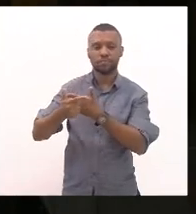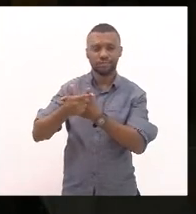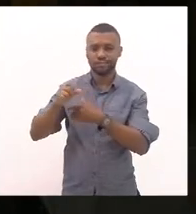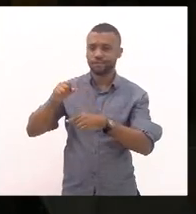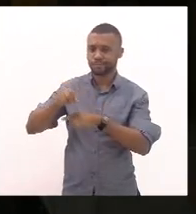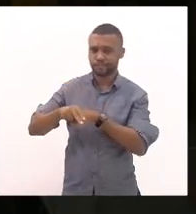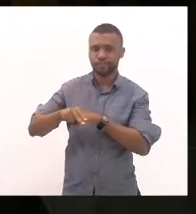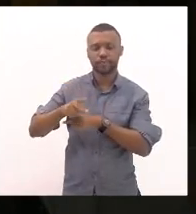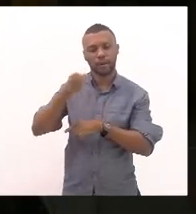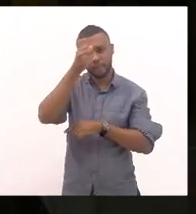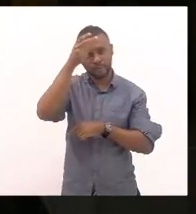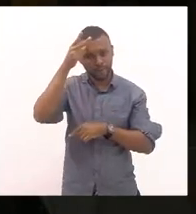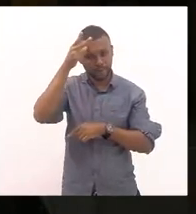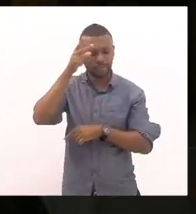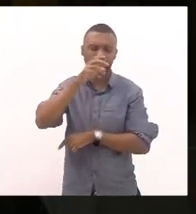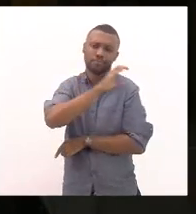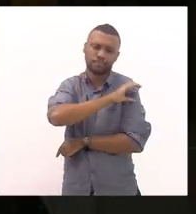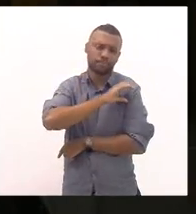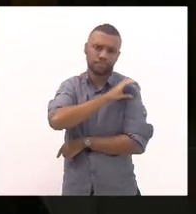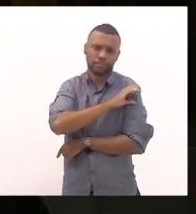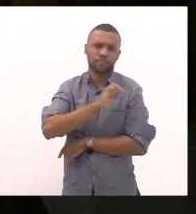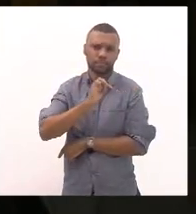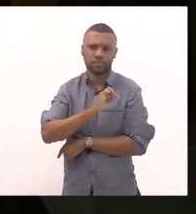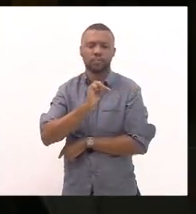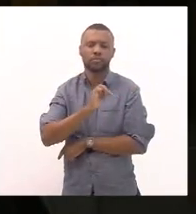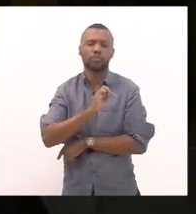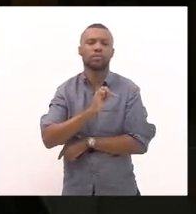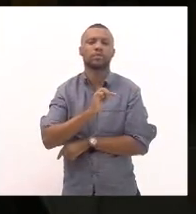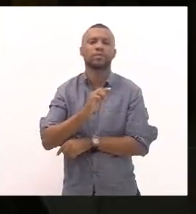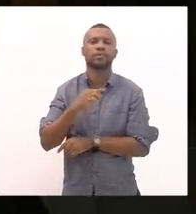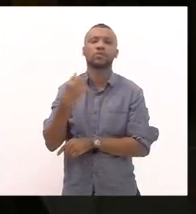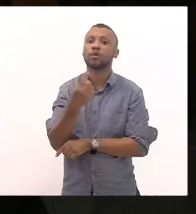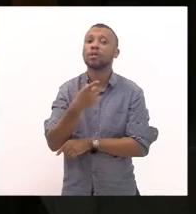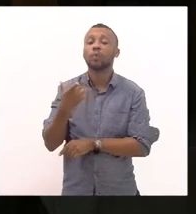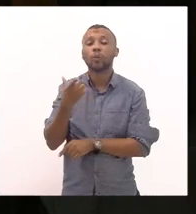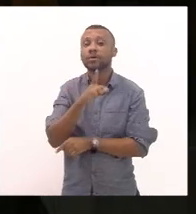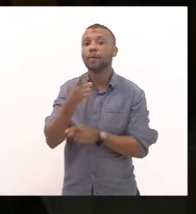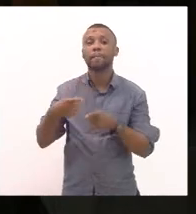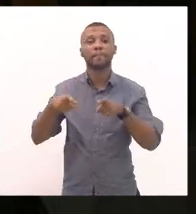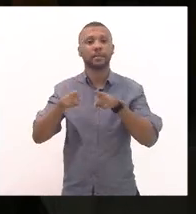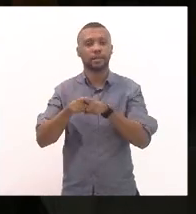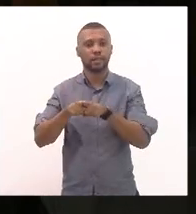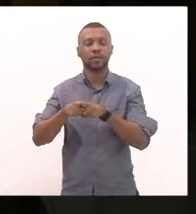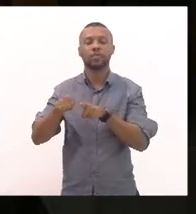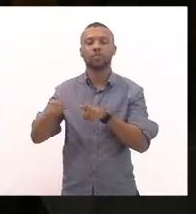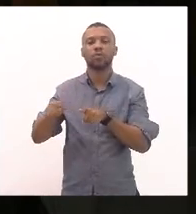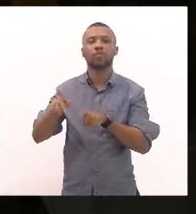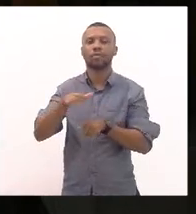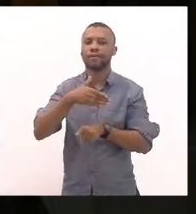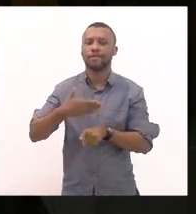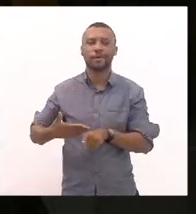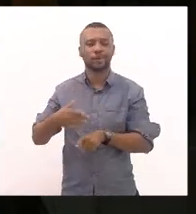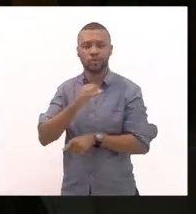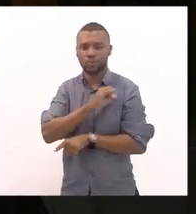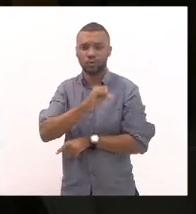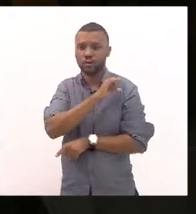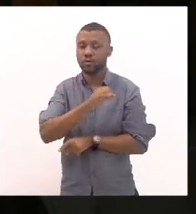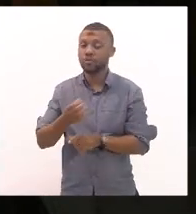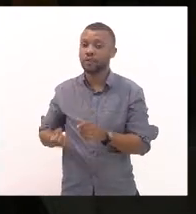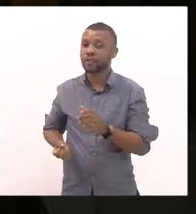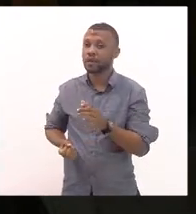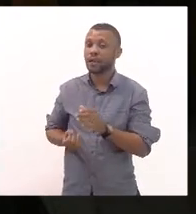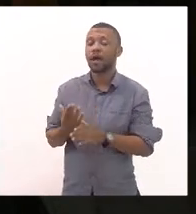Prefeitura de Campos e mais nós estamos conseguindo em parceria com o governo do estado fazer um novo